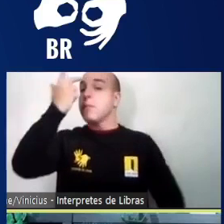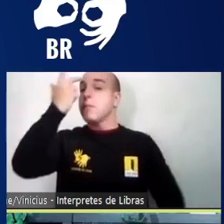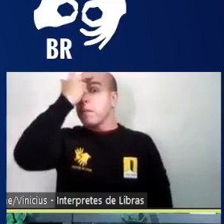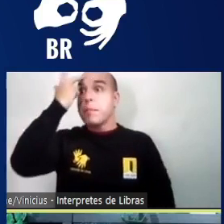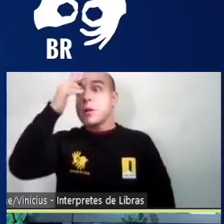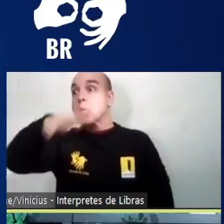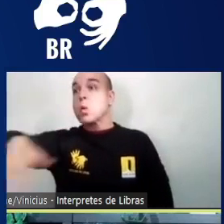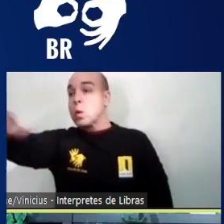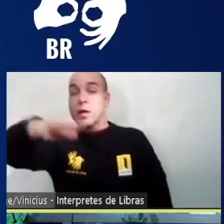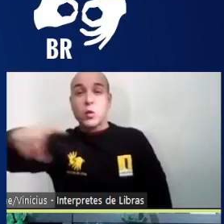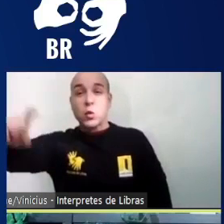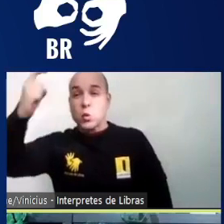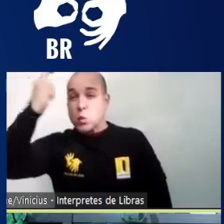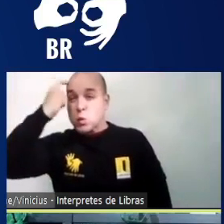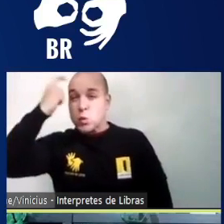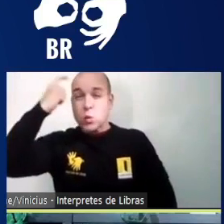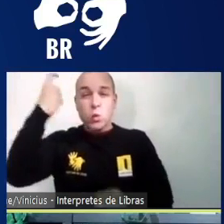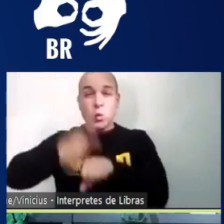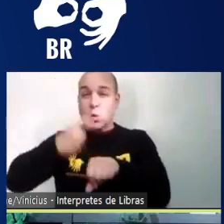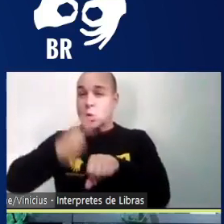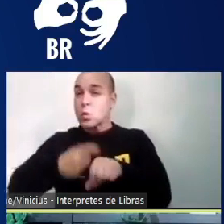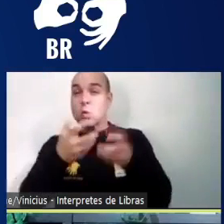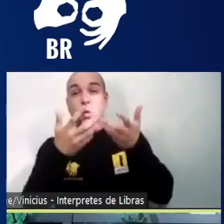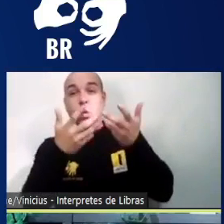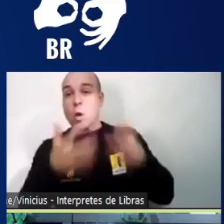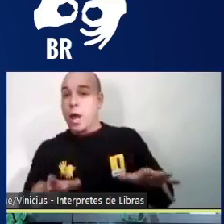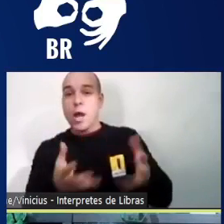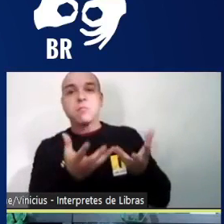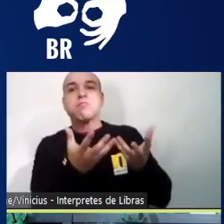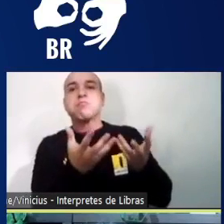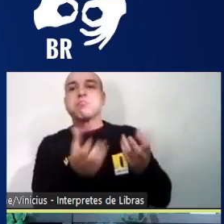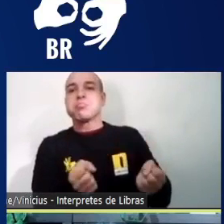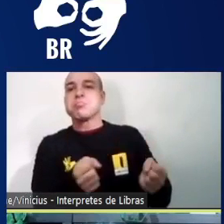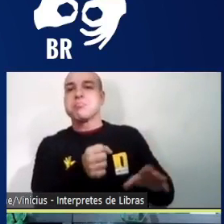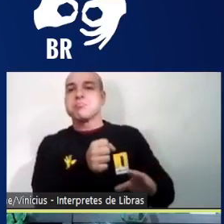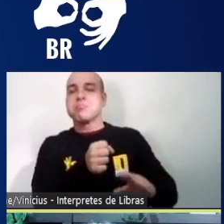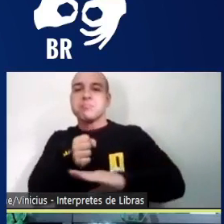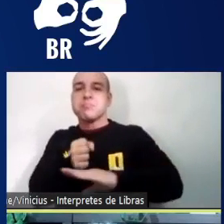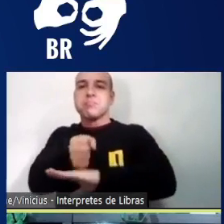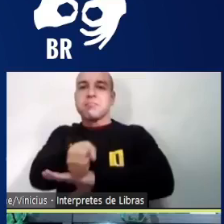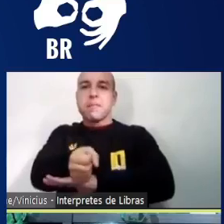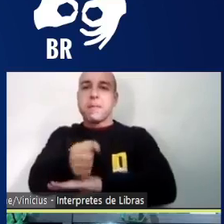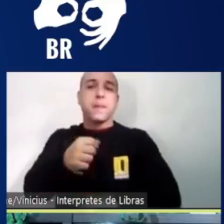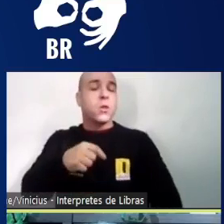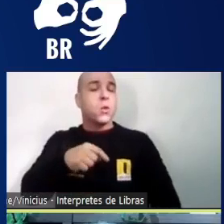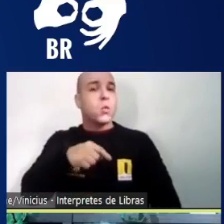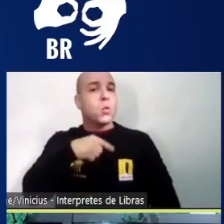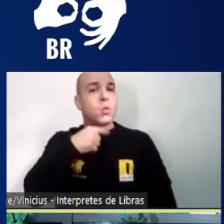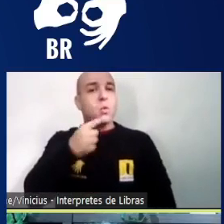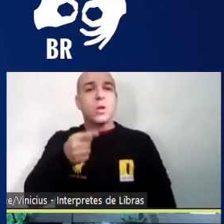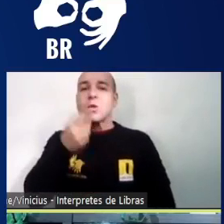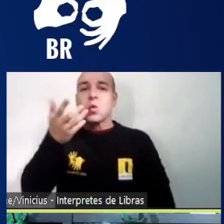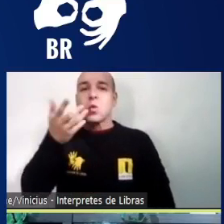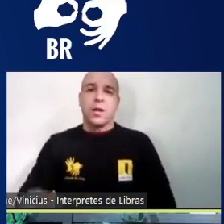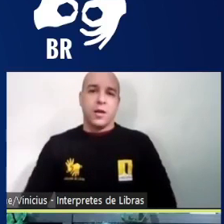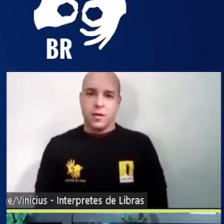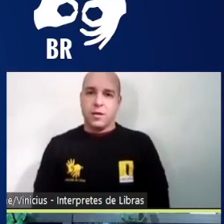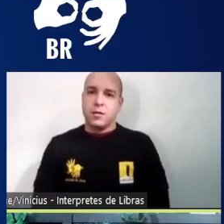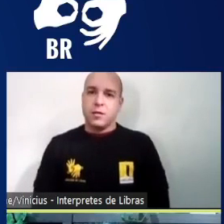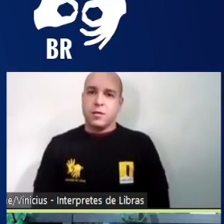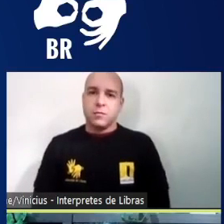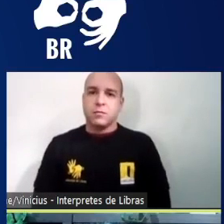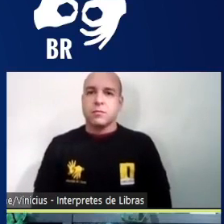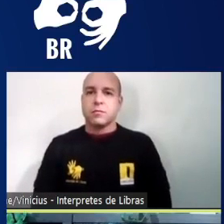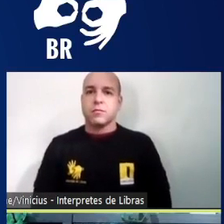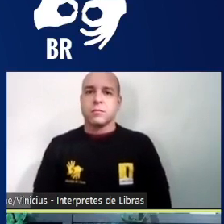É o público que nós chamamos os excluídos dos excluídos.